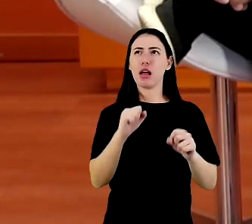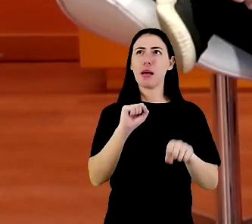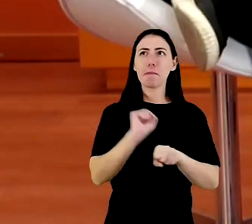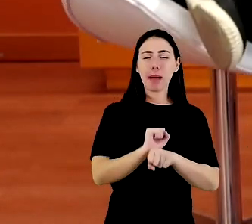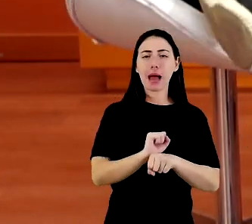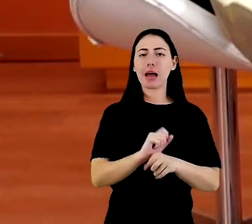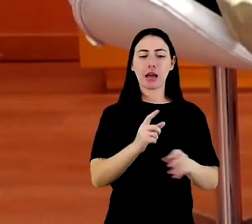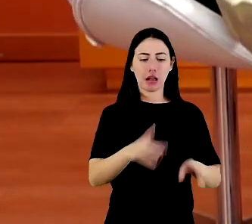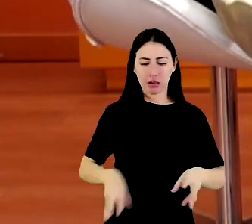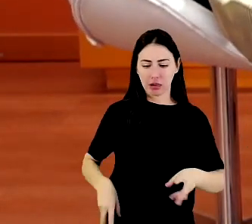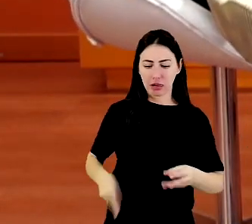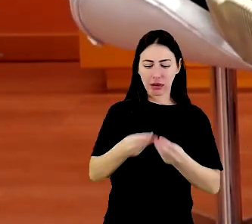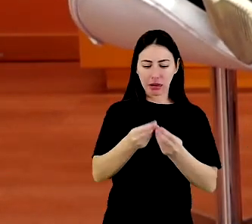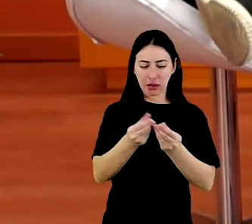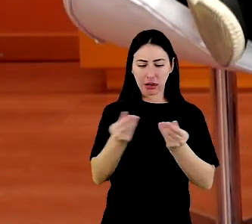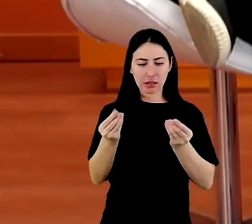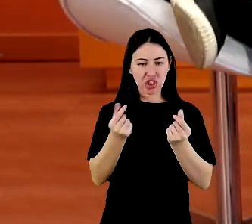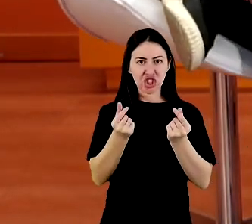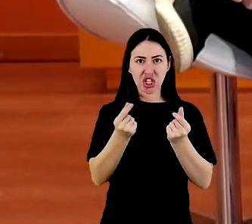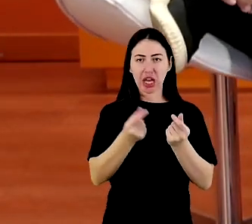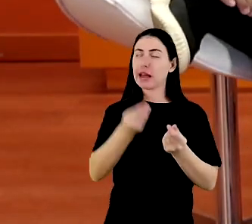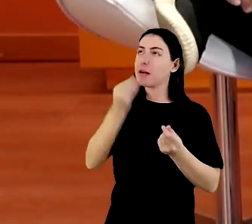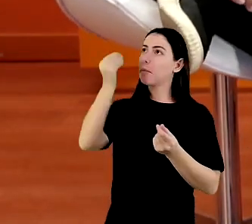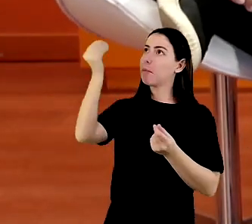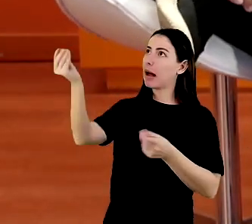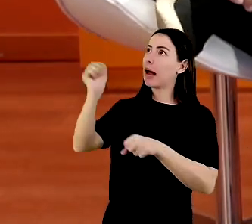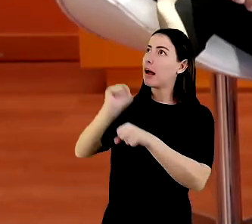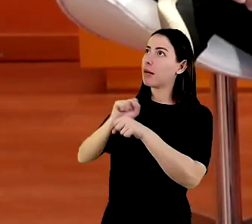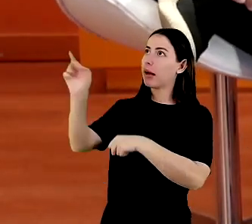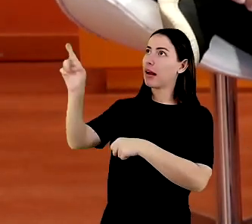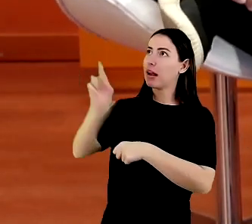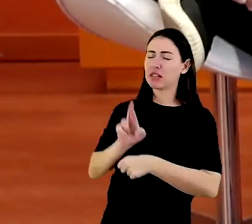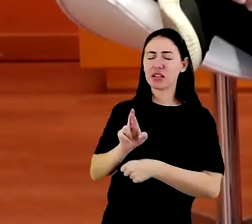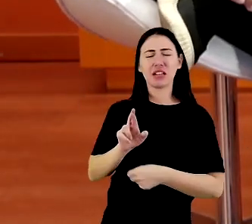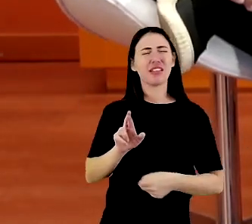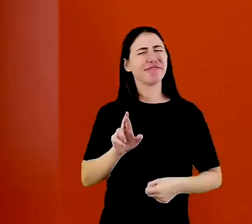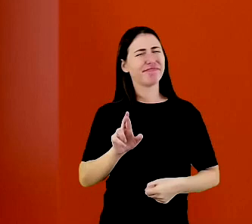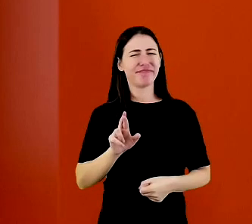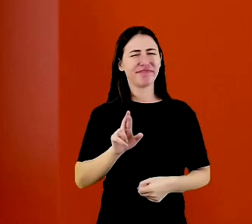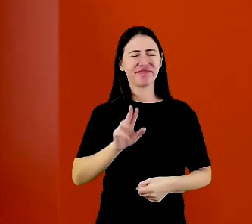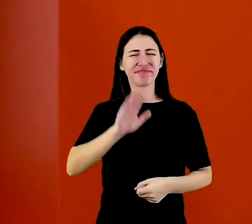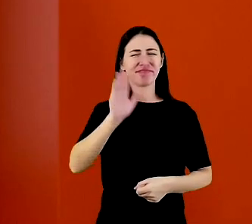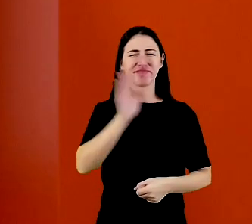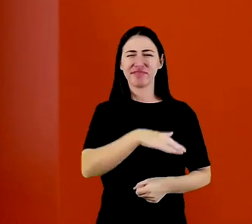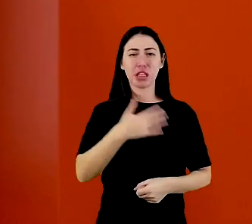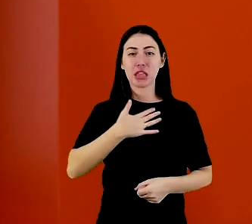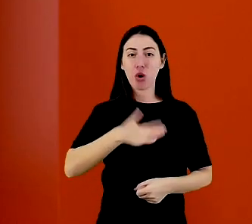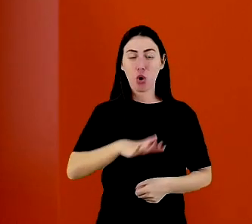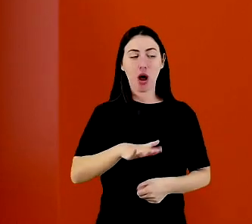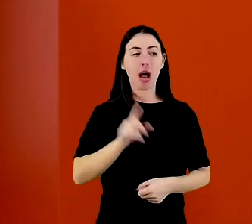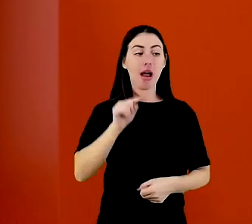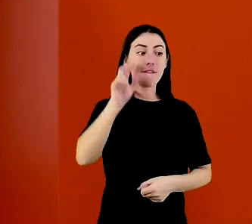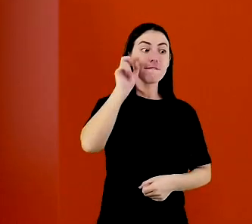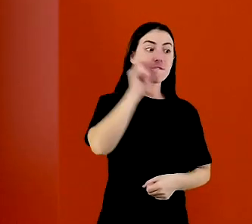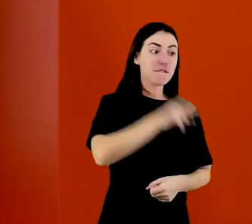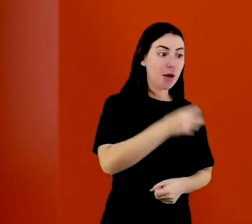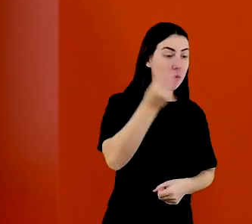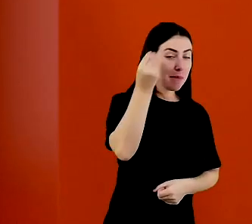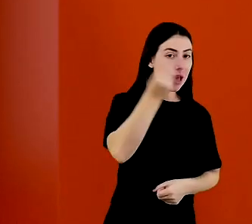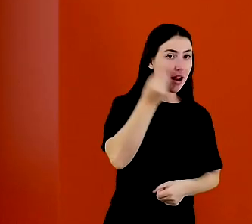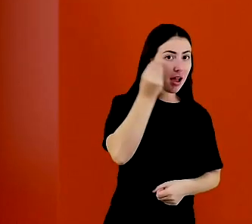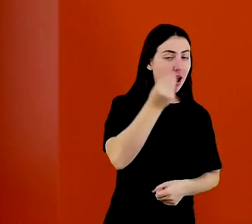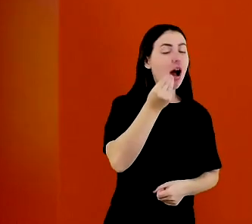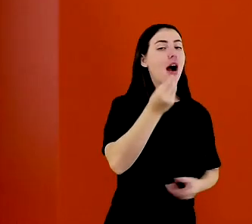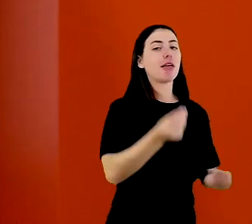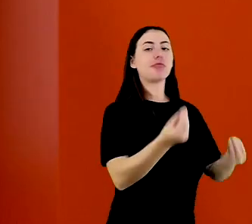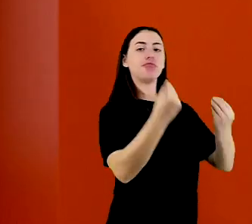de experiência de cliente. Perfeito. Adriana, eu vou endereçar para você essa aqui, do Rafael Russo. Como a unidade